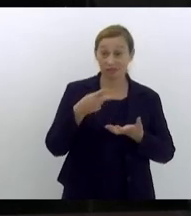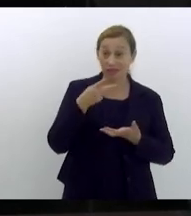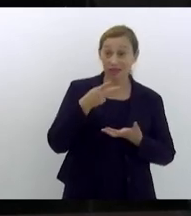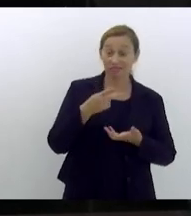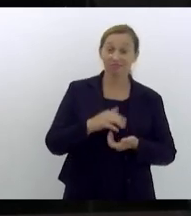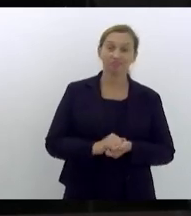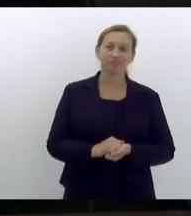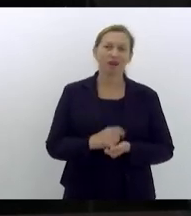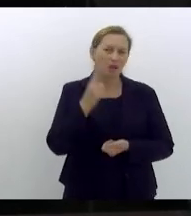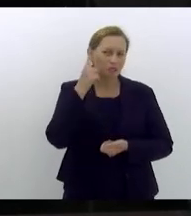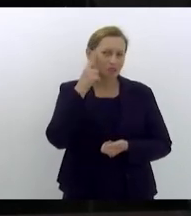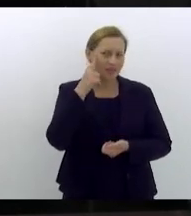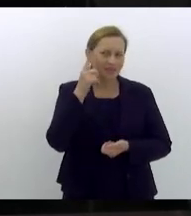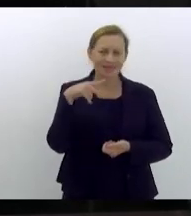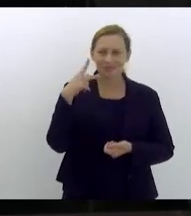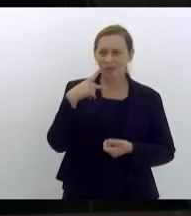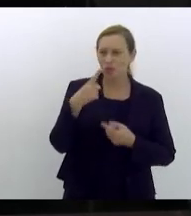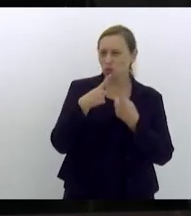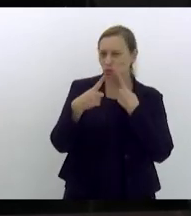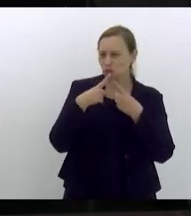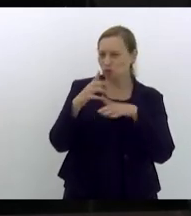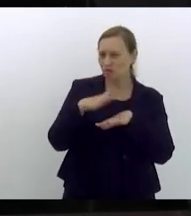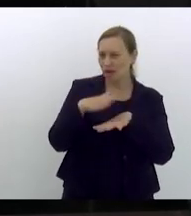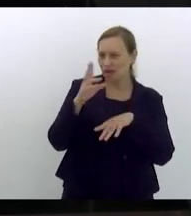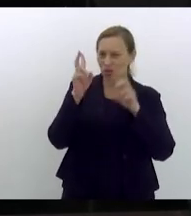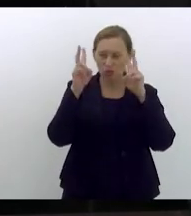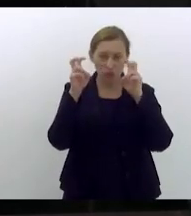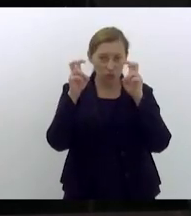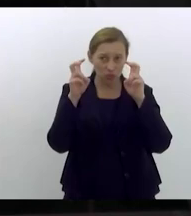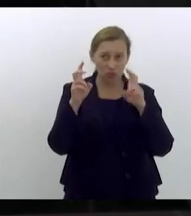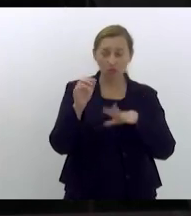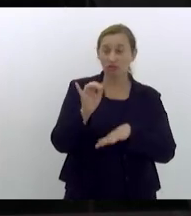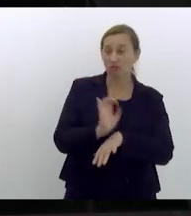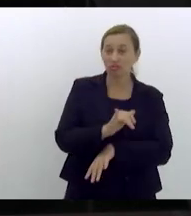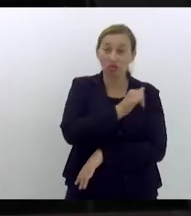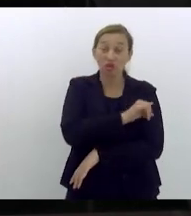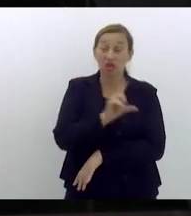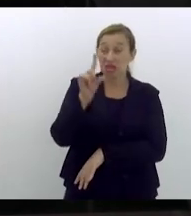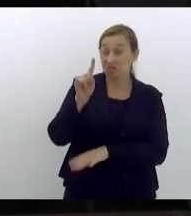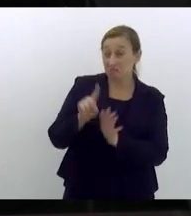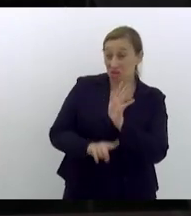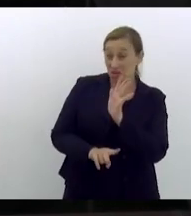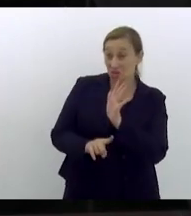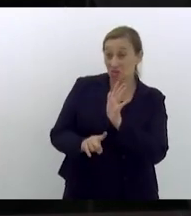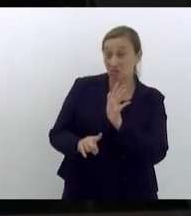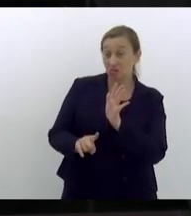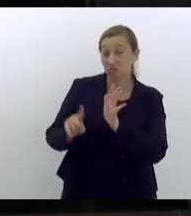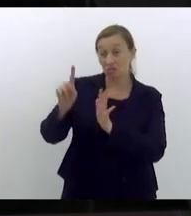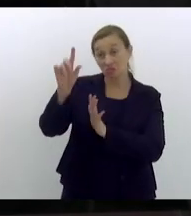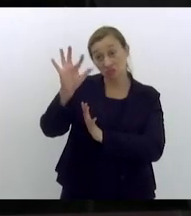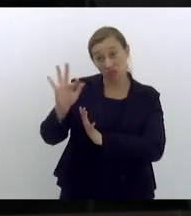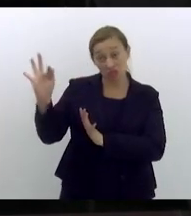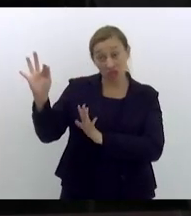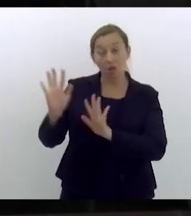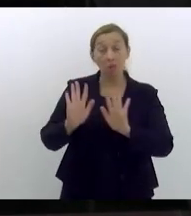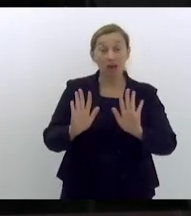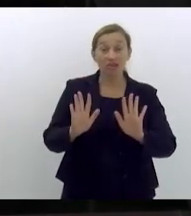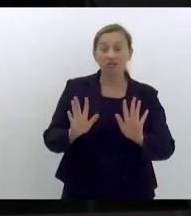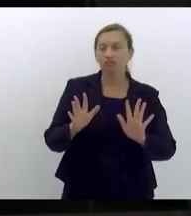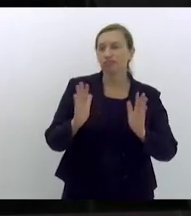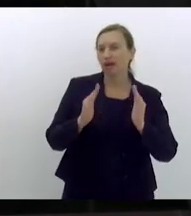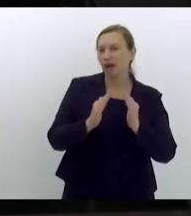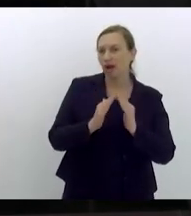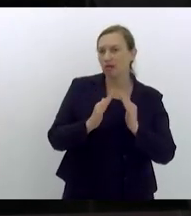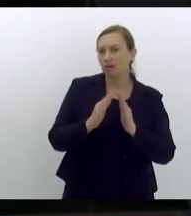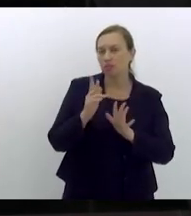penso que esse Parlamento precisa discutir mais as questões do Estado do Rio de Janeiro e menos o plano nacional mas é legítimo é uma casa política